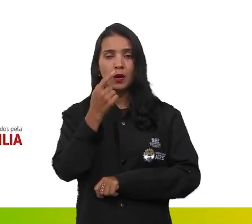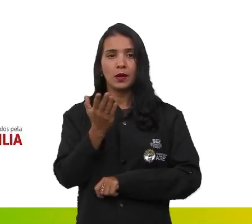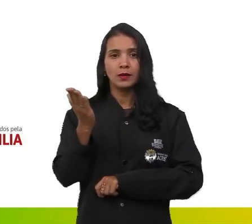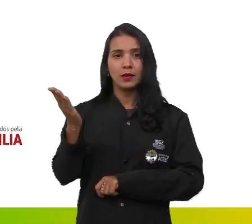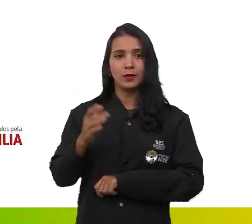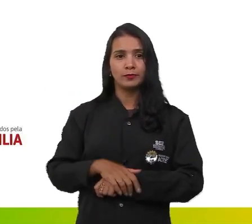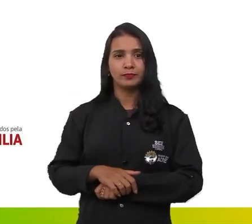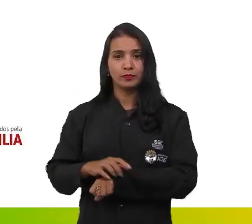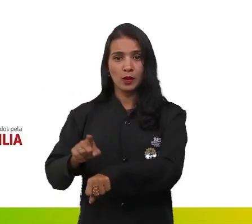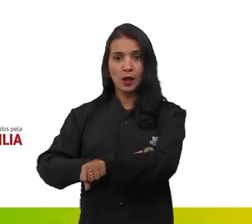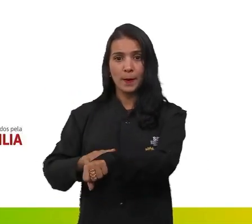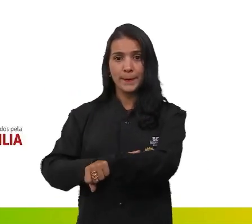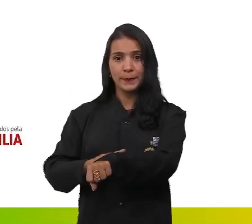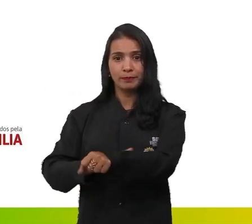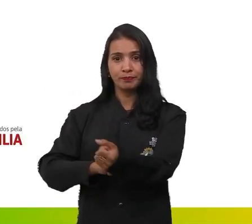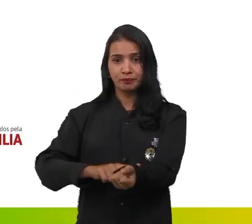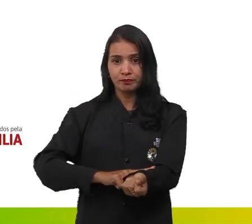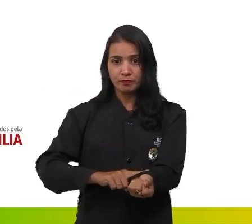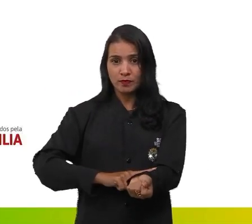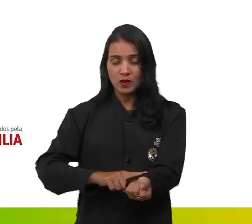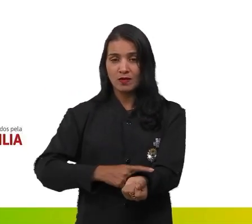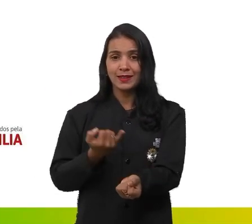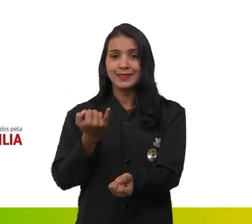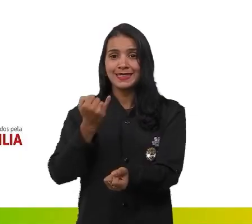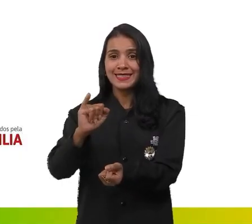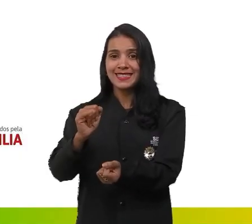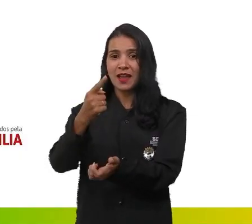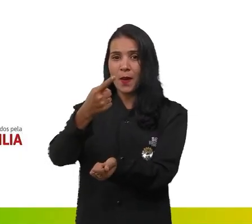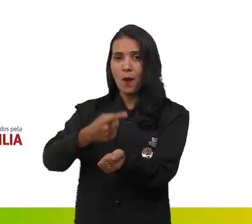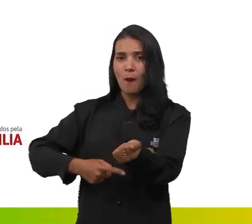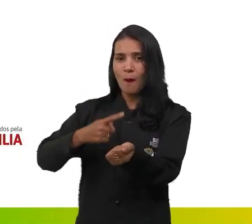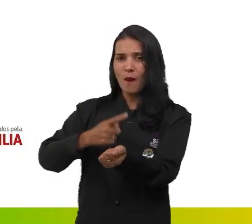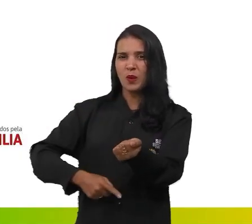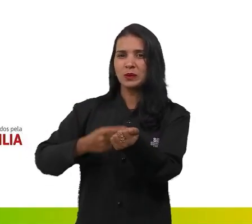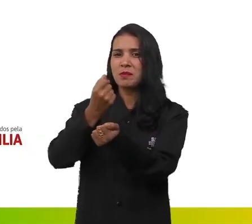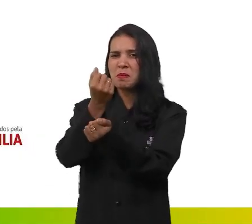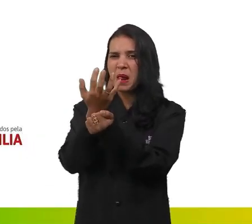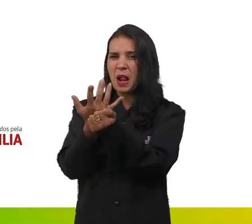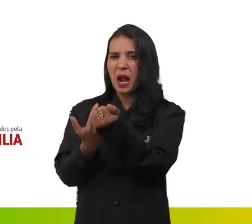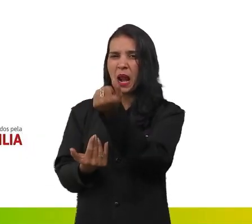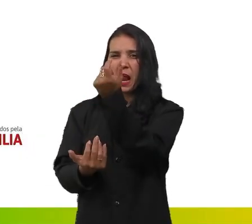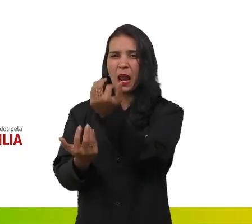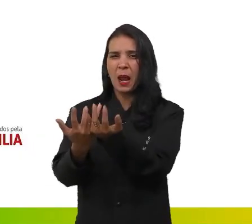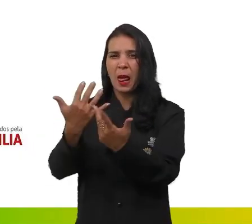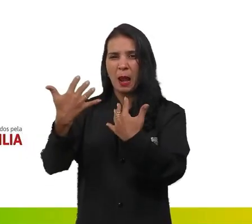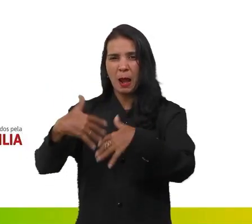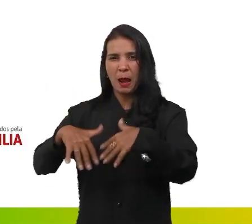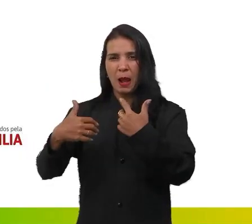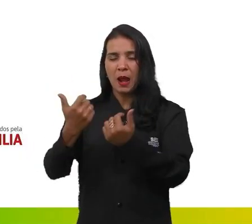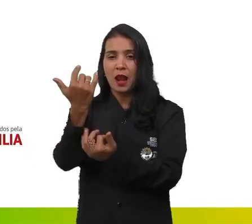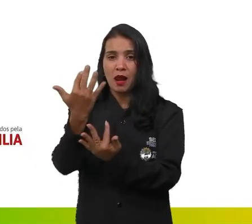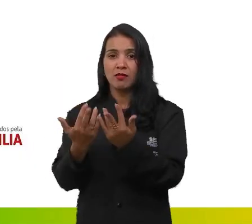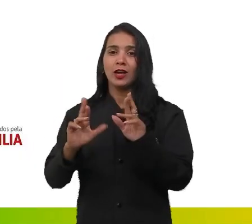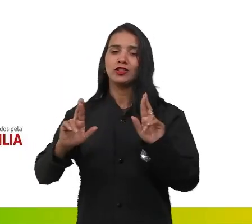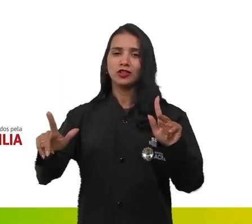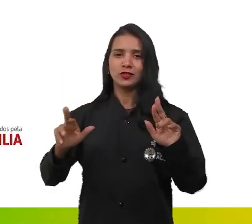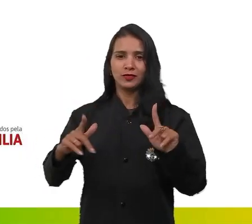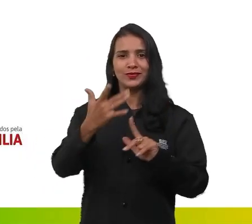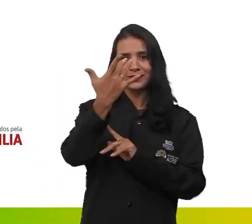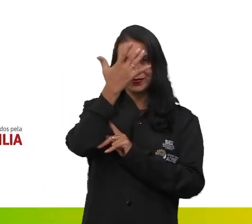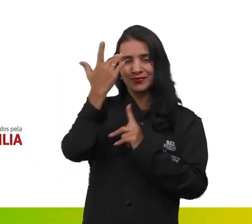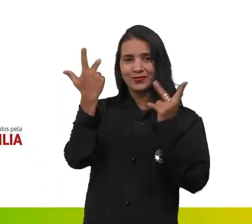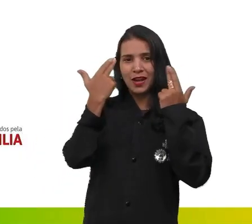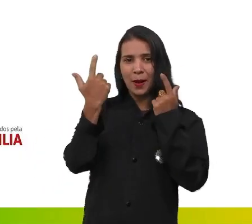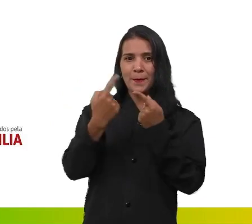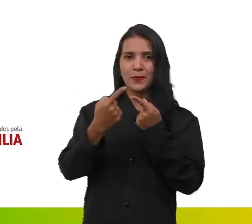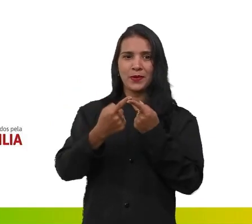um vaso sanguíneo, né? A pessoa que é hemofílica sangra bastante. Já uma pessoa normal faz logo aí a